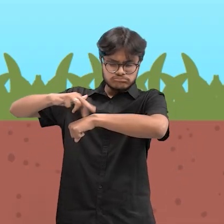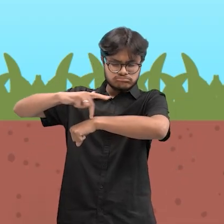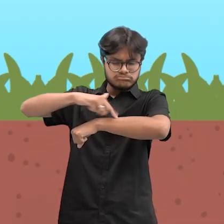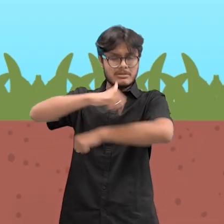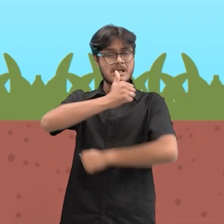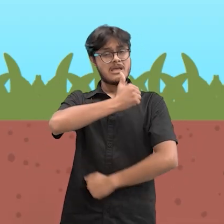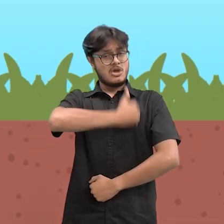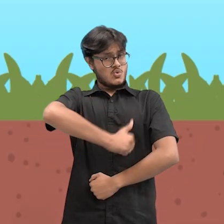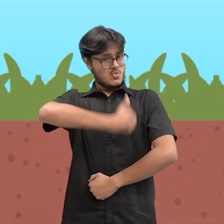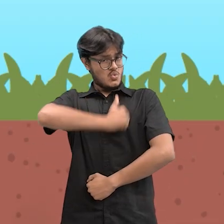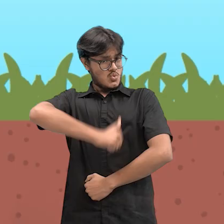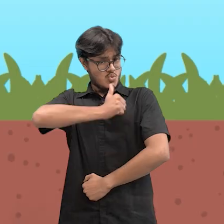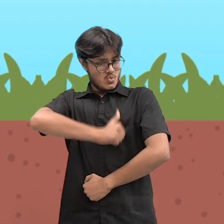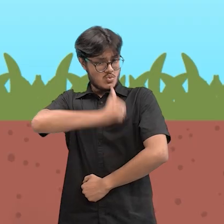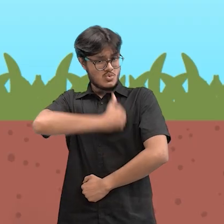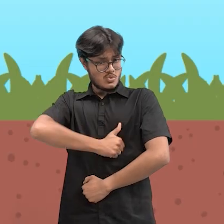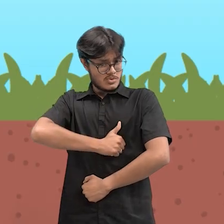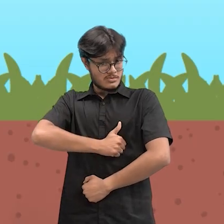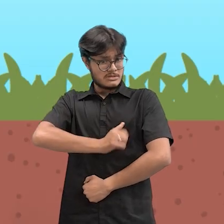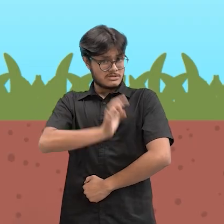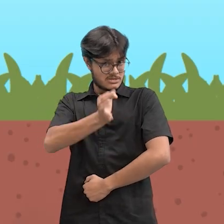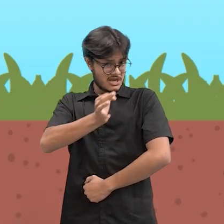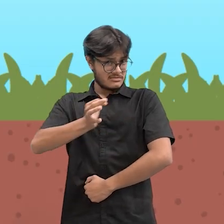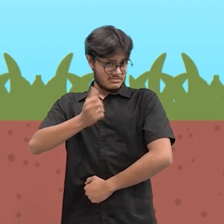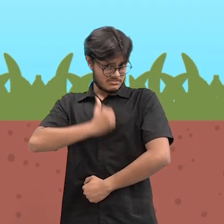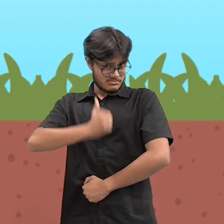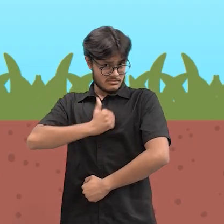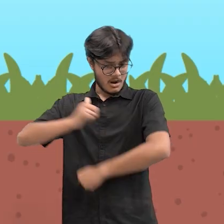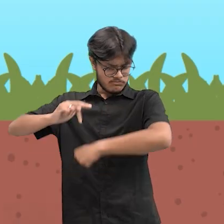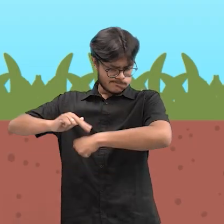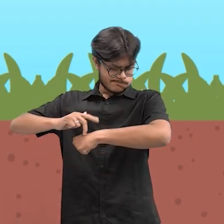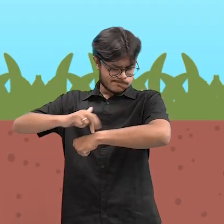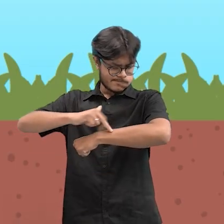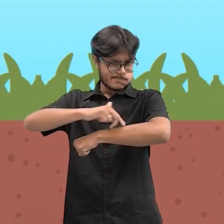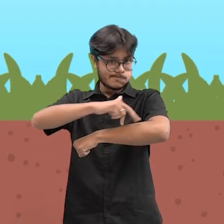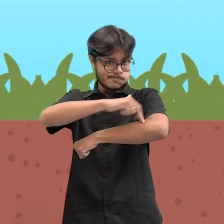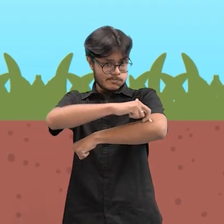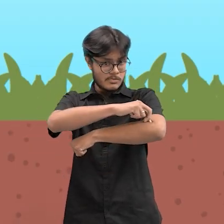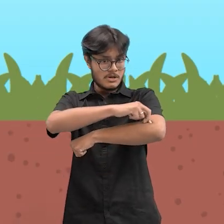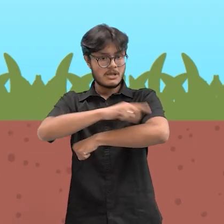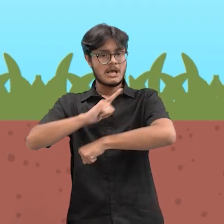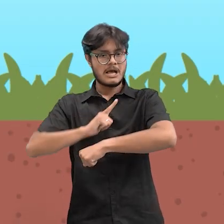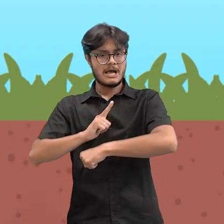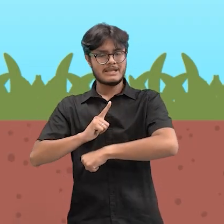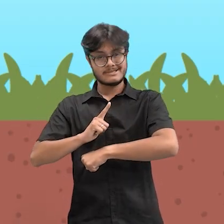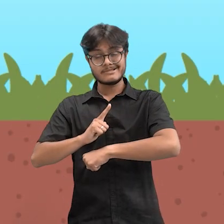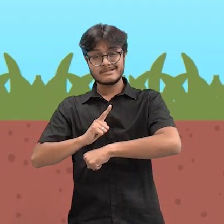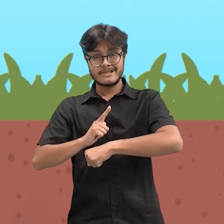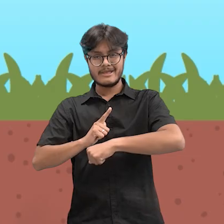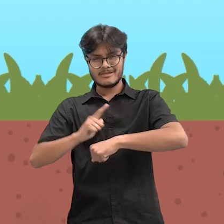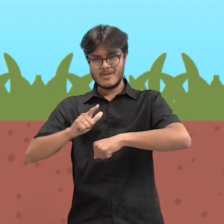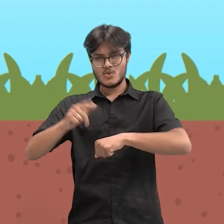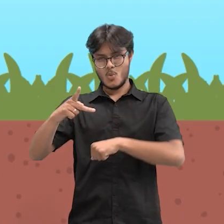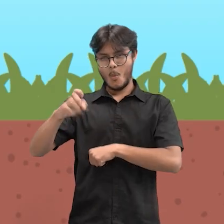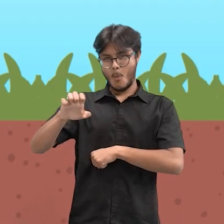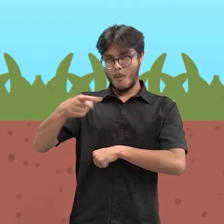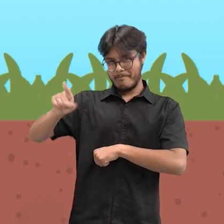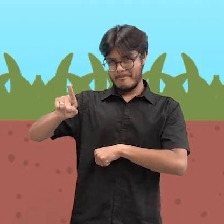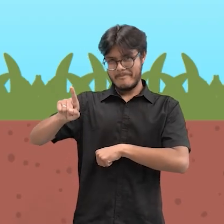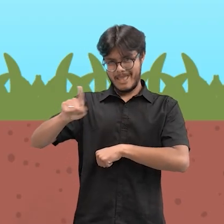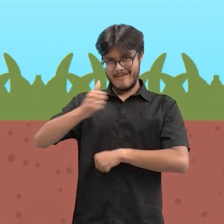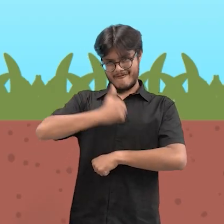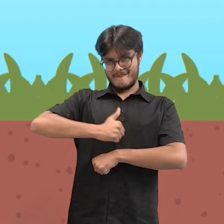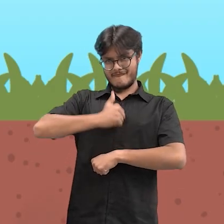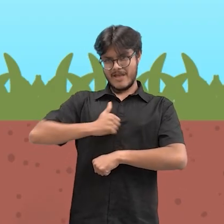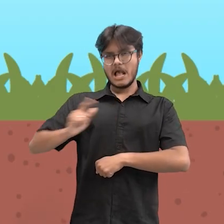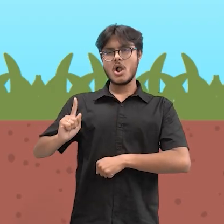no ambiente. Como ela faz caquinha no ambiente, você vai ter presente nas fezes da